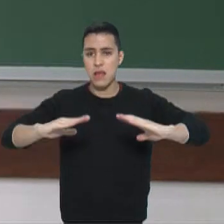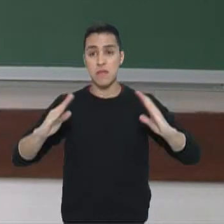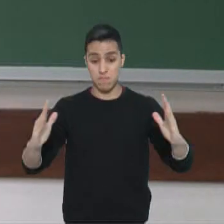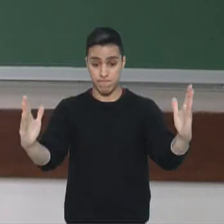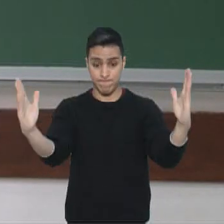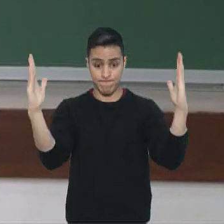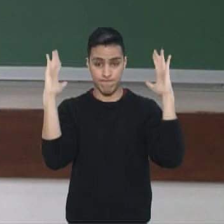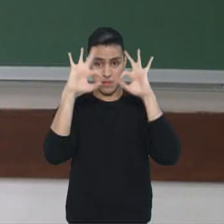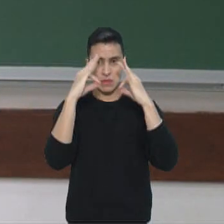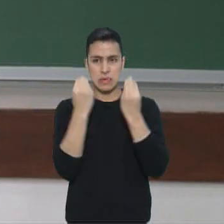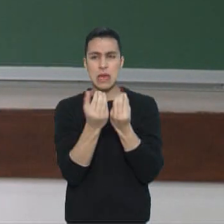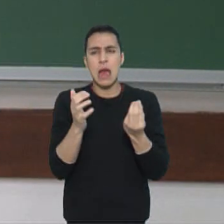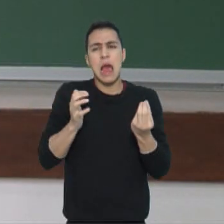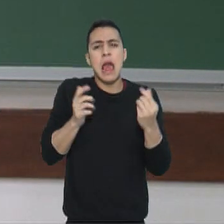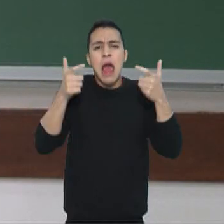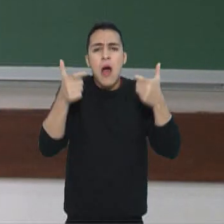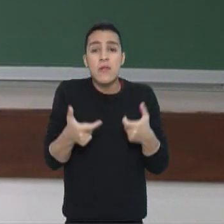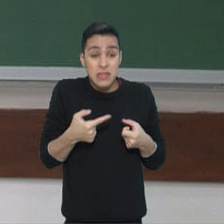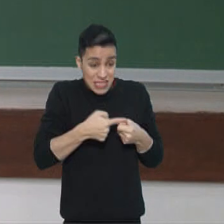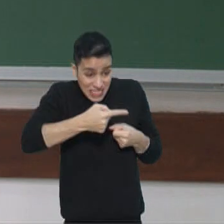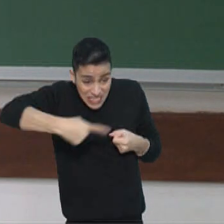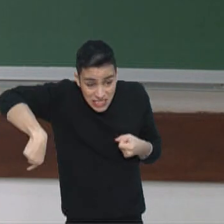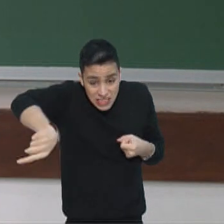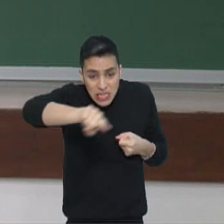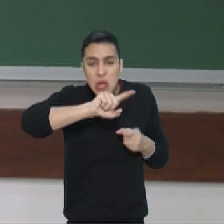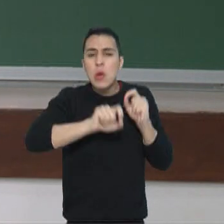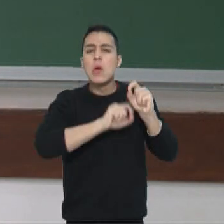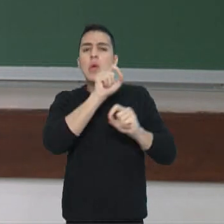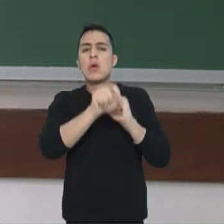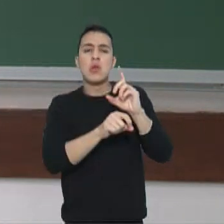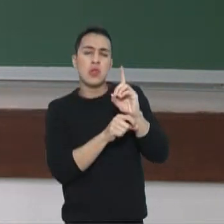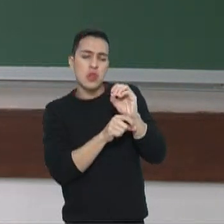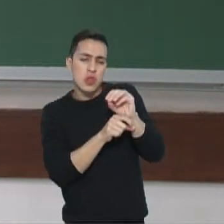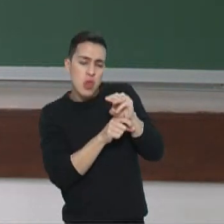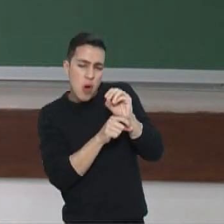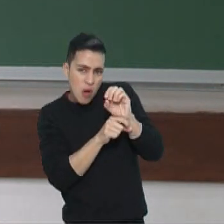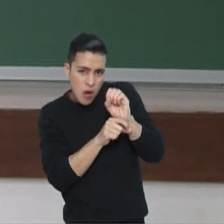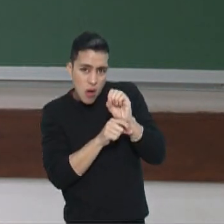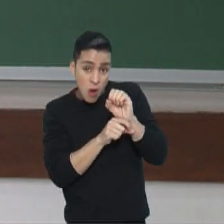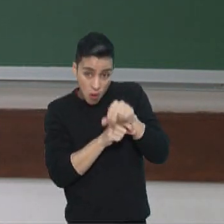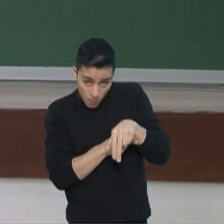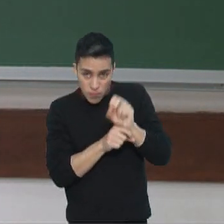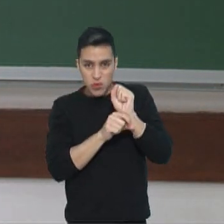mais ricas nas cidades que eram chamadas de domos, ok?